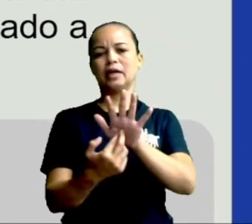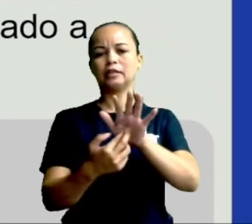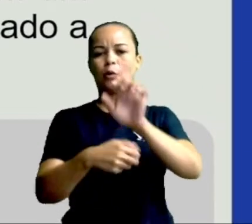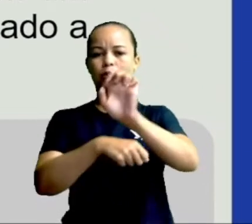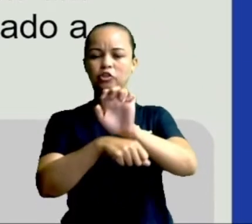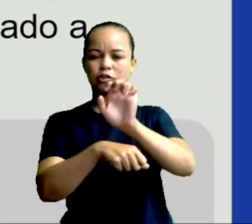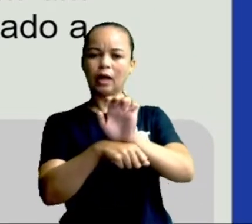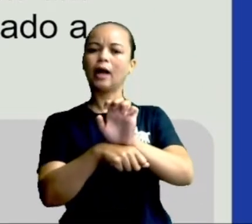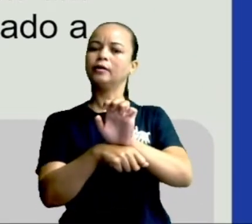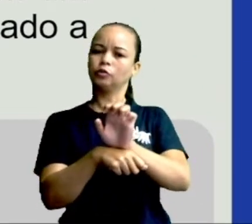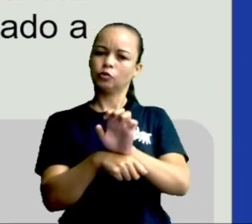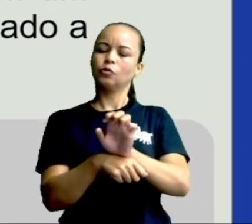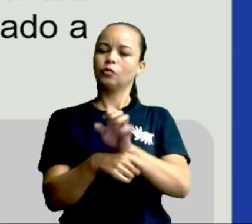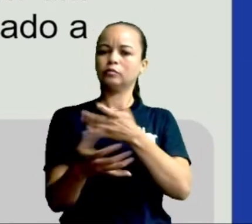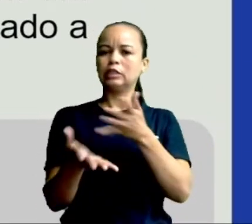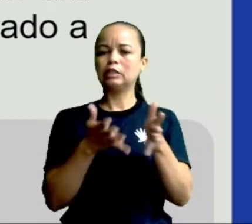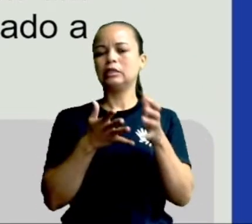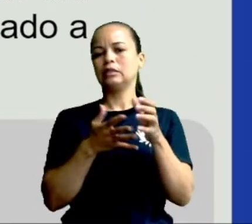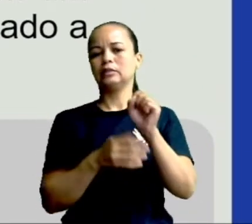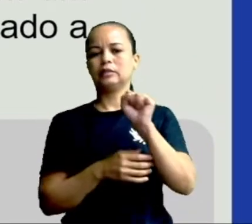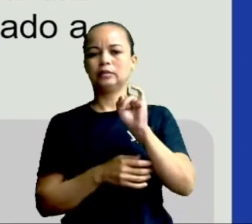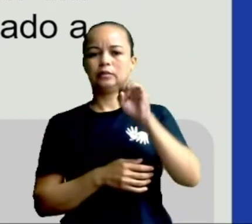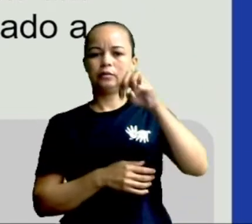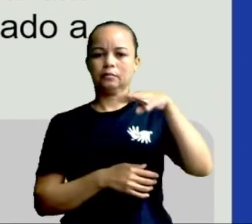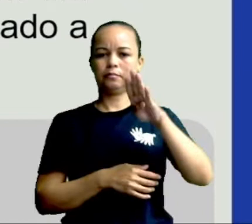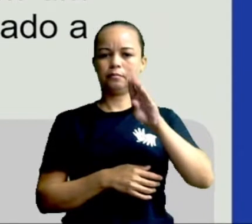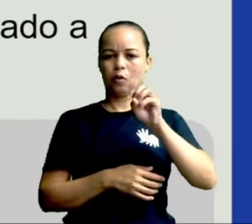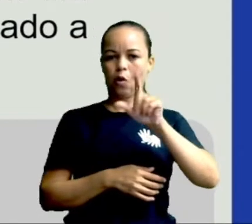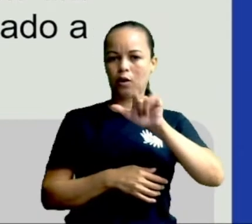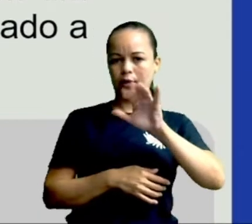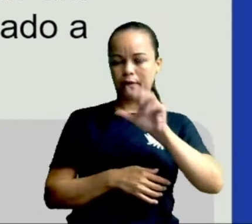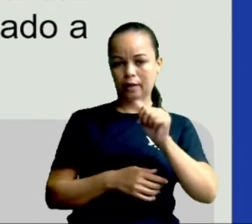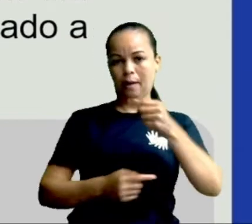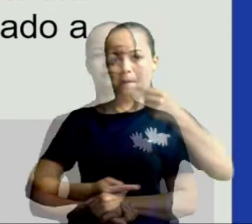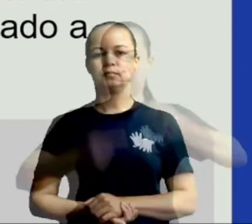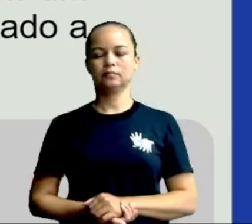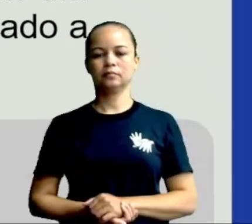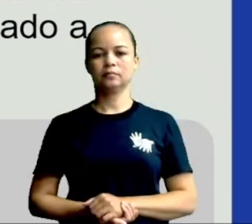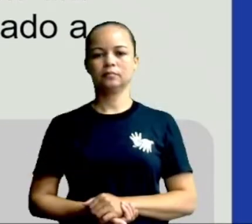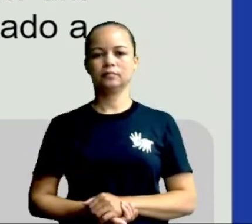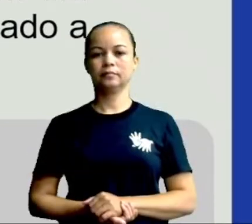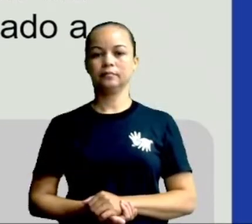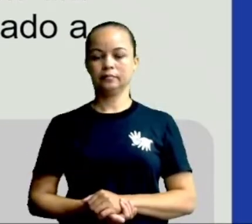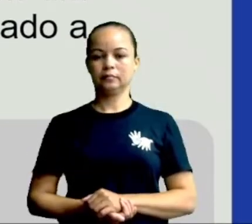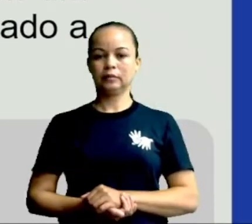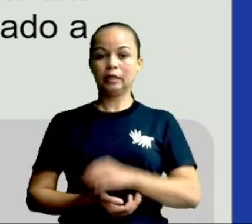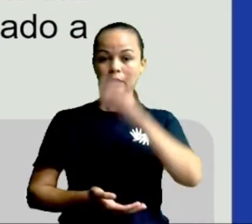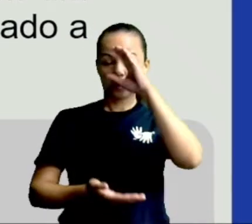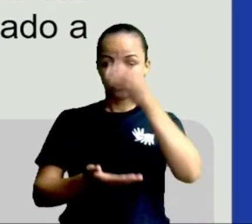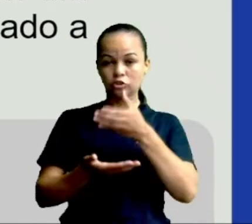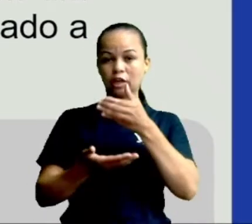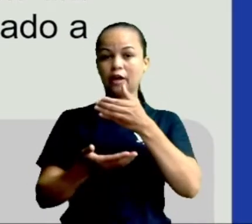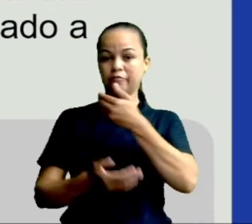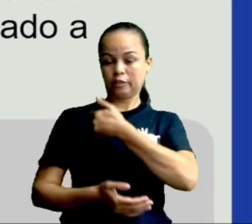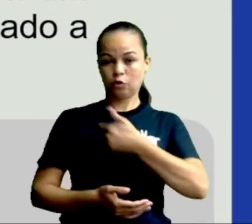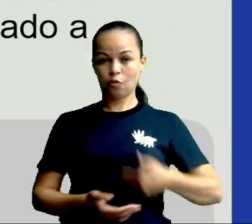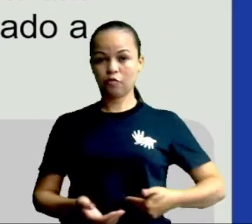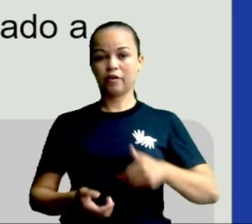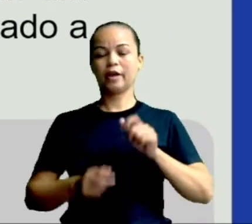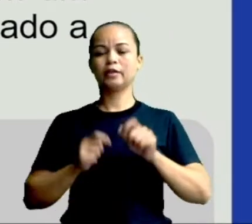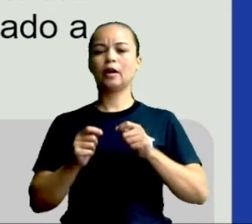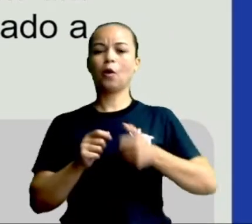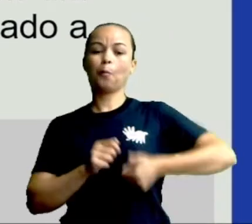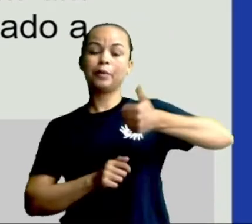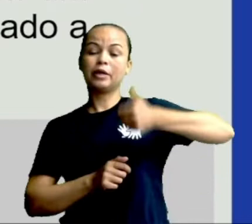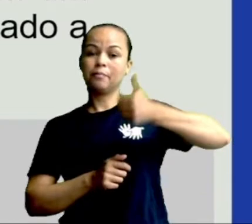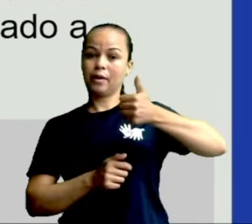estado mais de forma simbólica não exerce nenhum poder político tá então o chefe de governo ele é